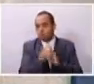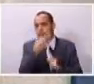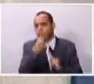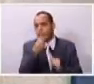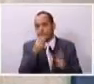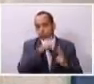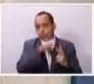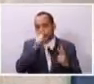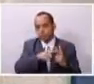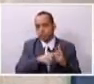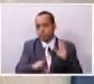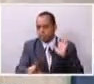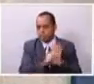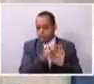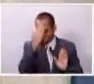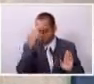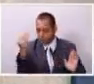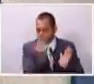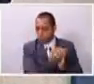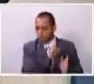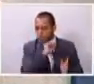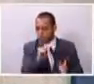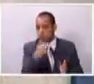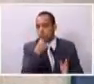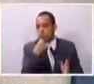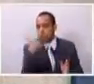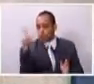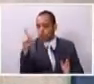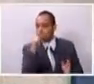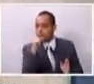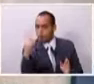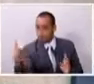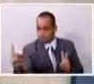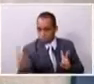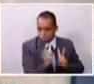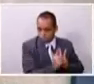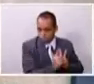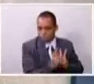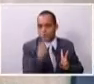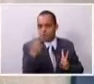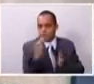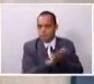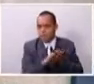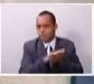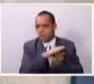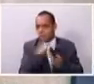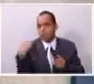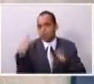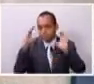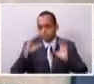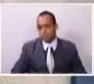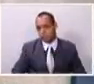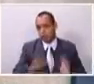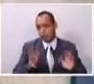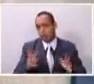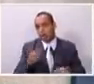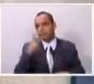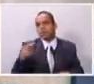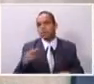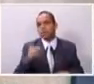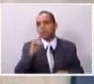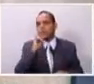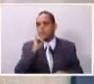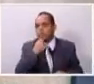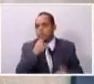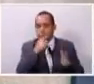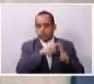que cumpriram a lei, e se não tivesse reagido, ao invés de nós estarmos lamentando a morte de um cidadão, nós estaríamos nesse momento lamentando